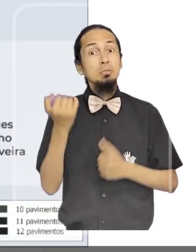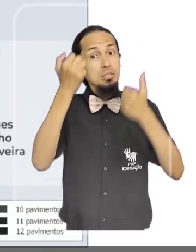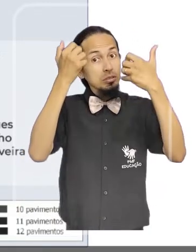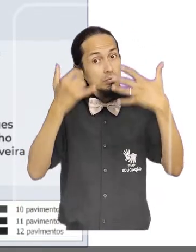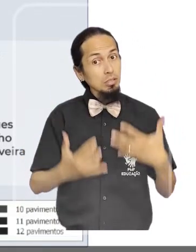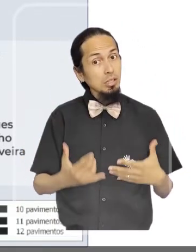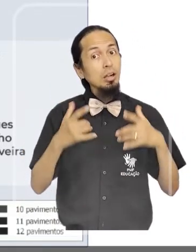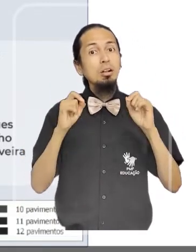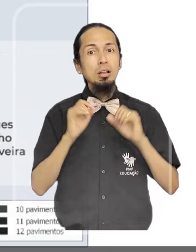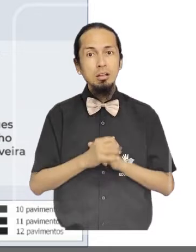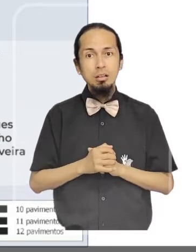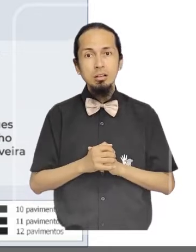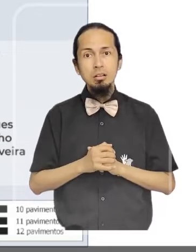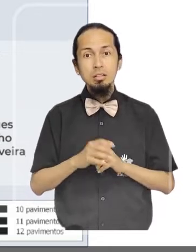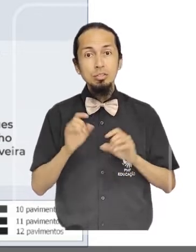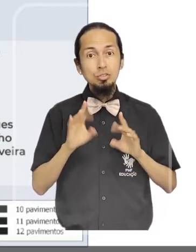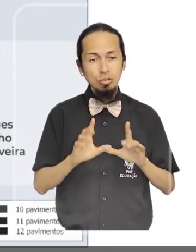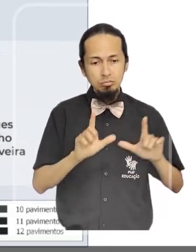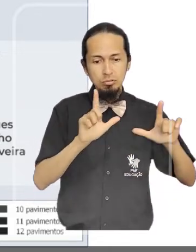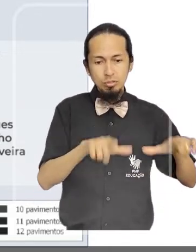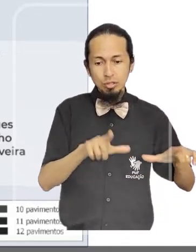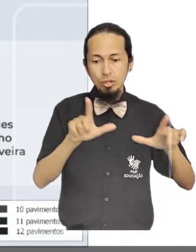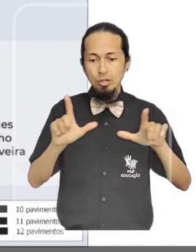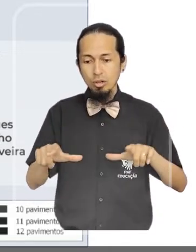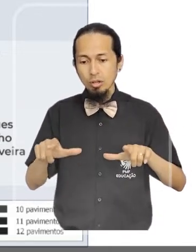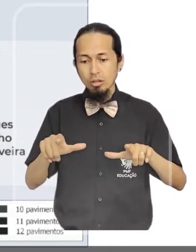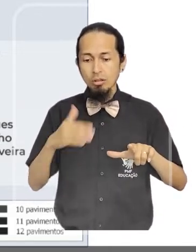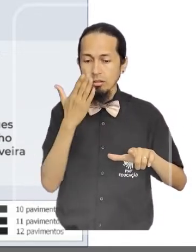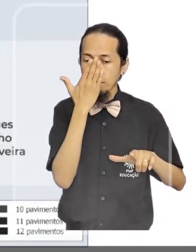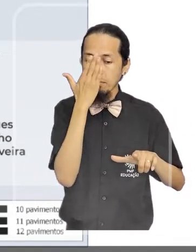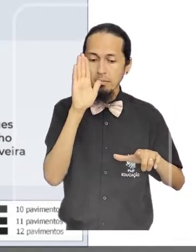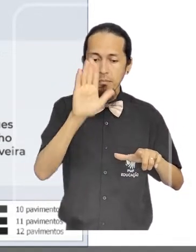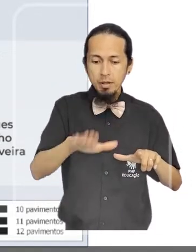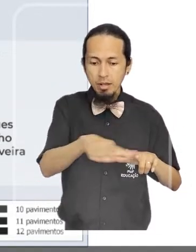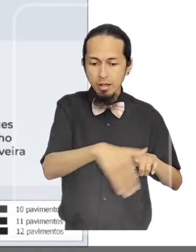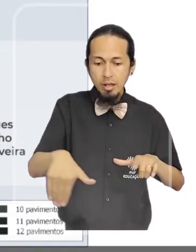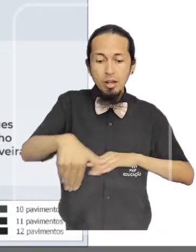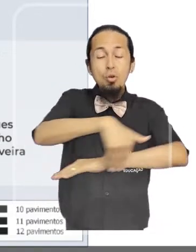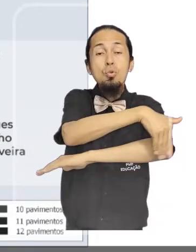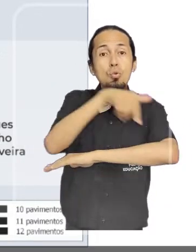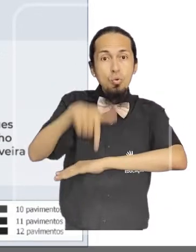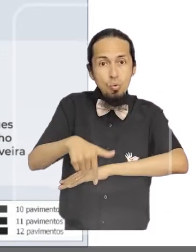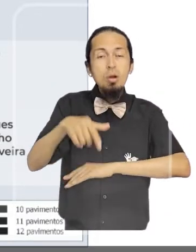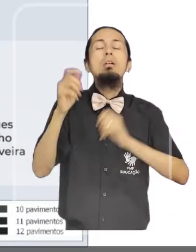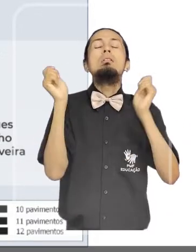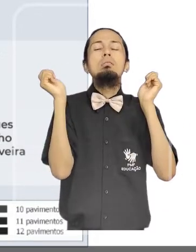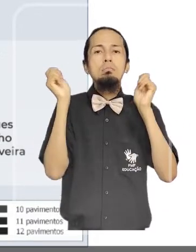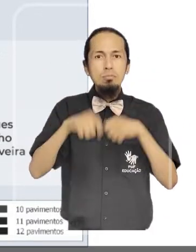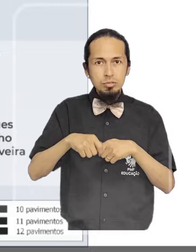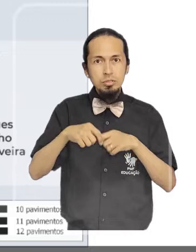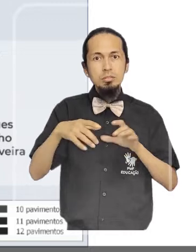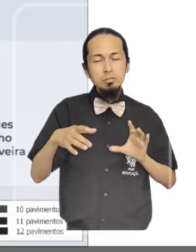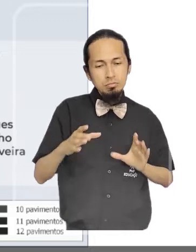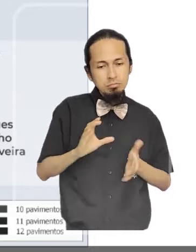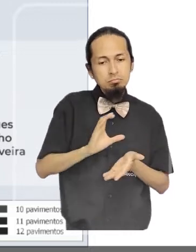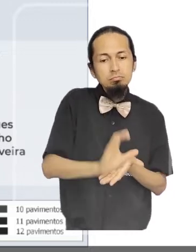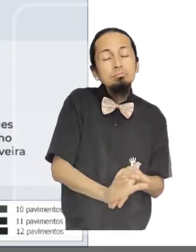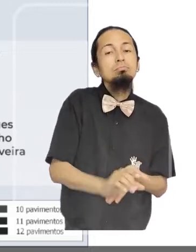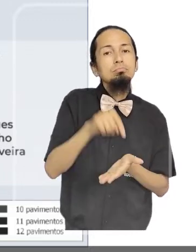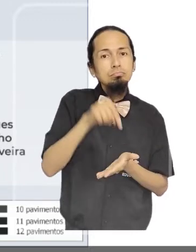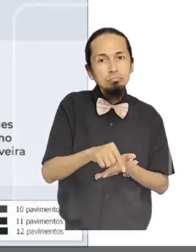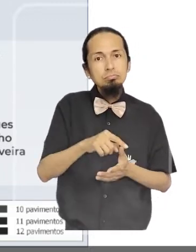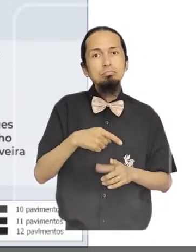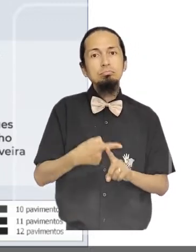É importante ressaltar que apenas os lotes de frente para a via poderão ser contemplados com